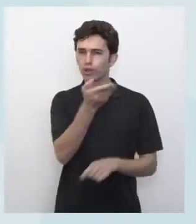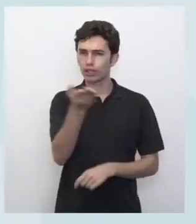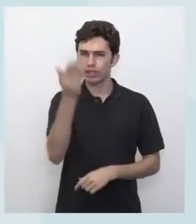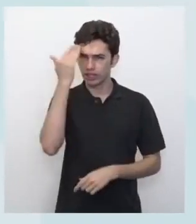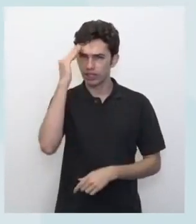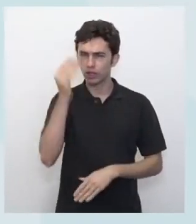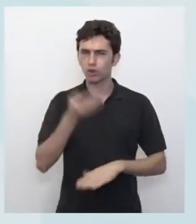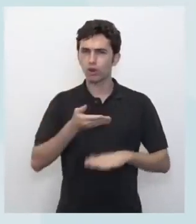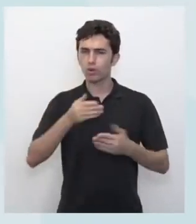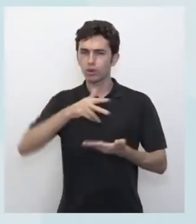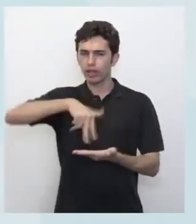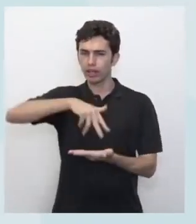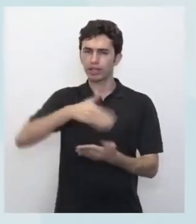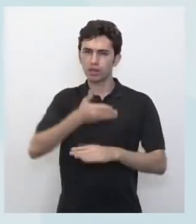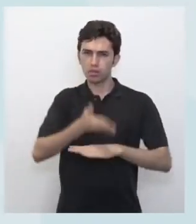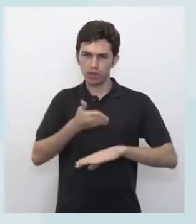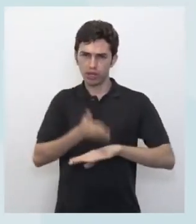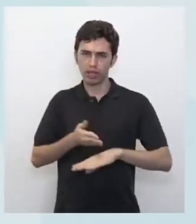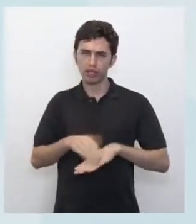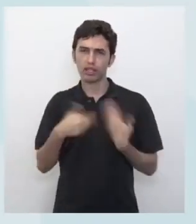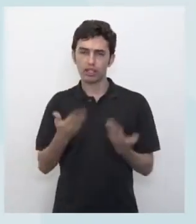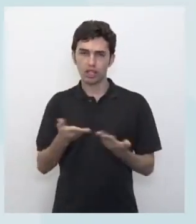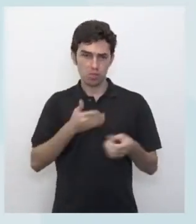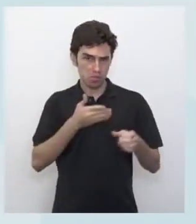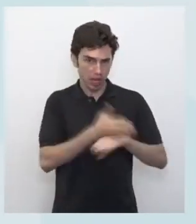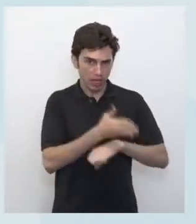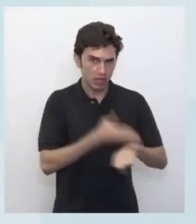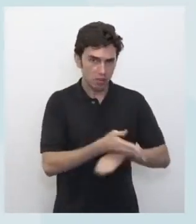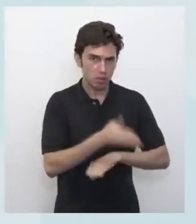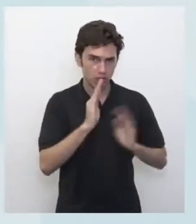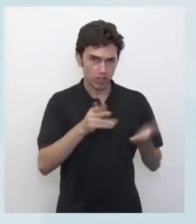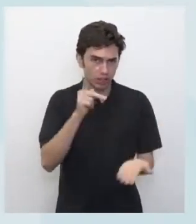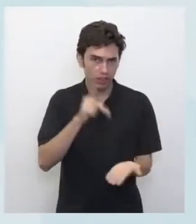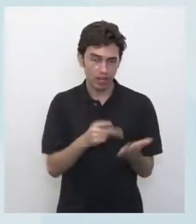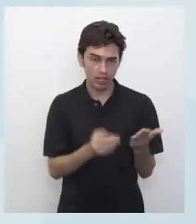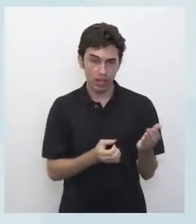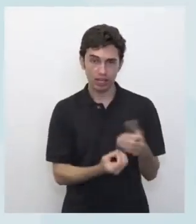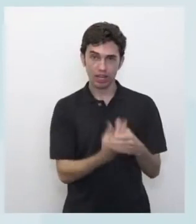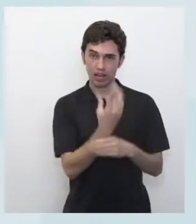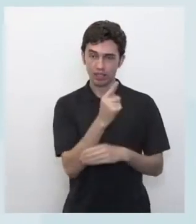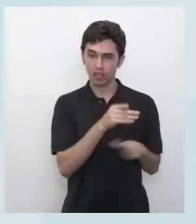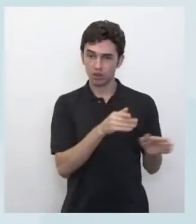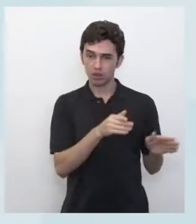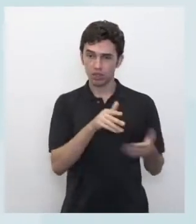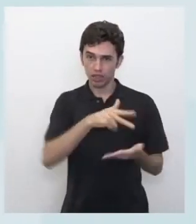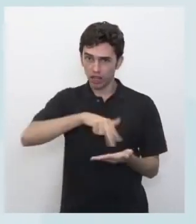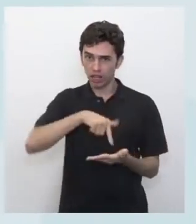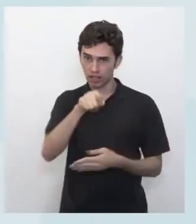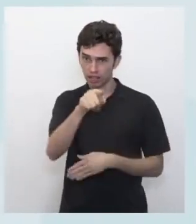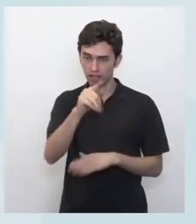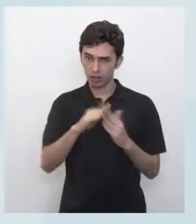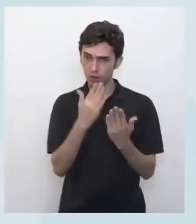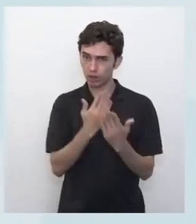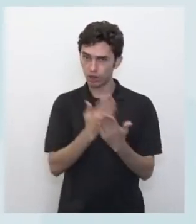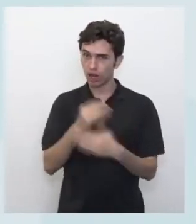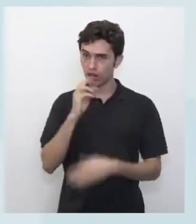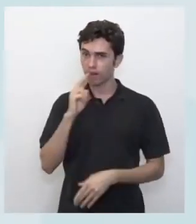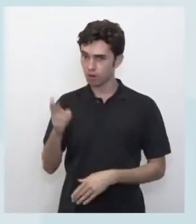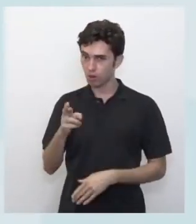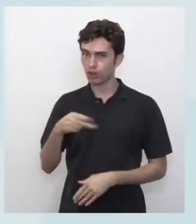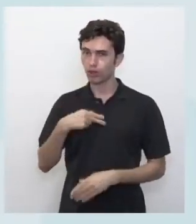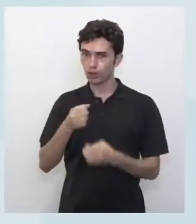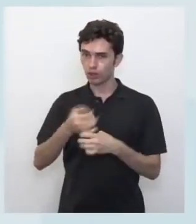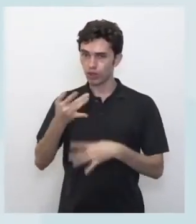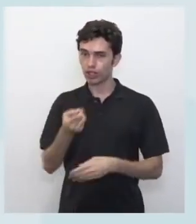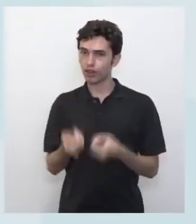dança moderna? Já participaram efetivamente de algum processo de criação em dança nas suas escolas? Comentem aqui no chat e a gente volta já